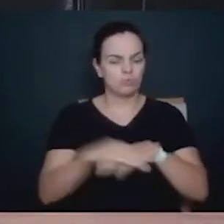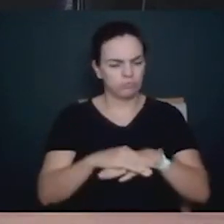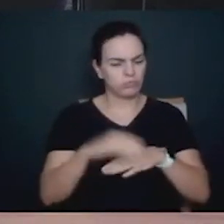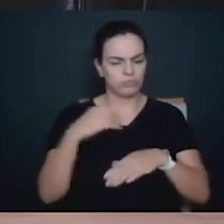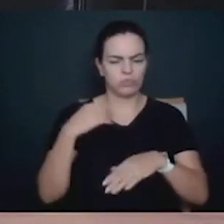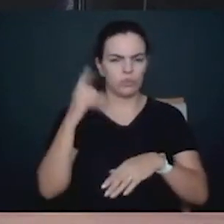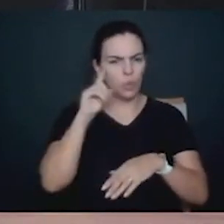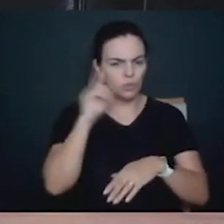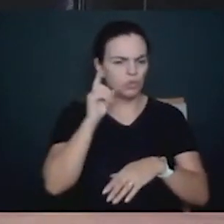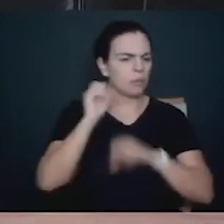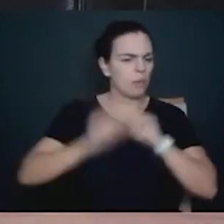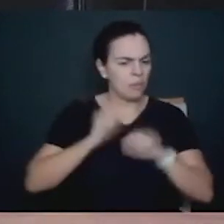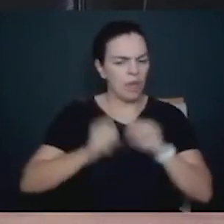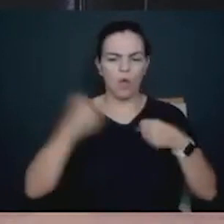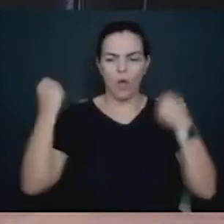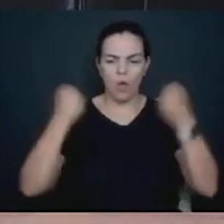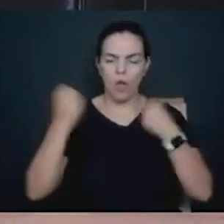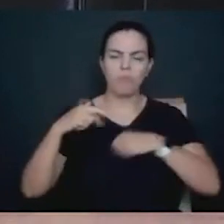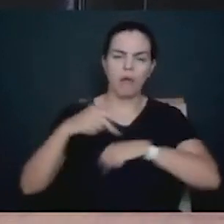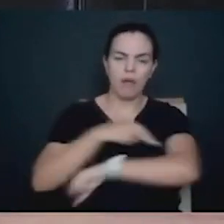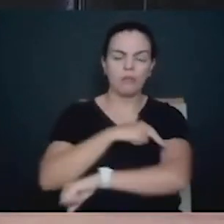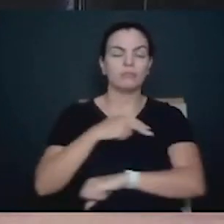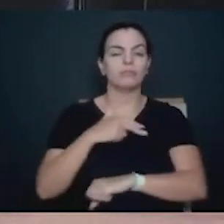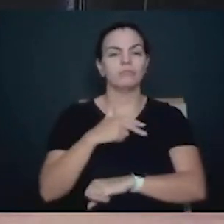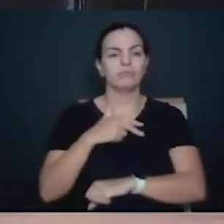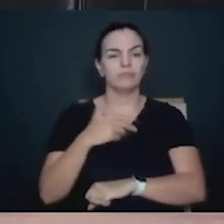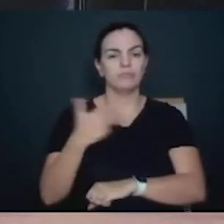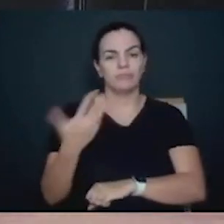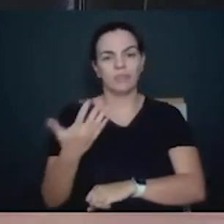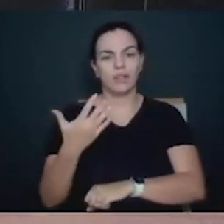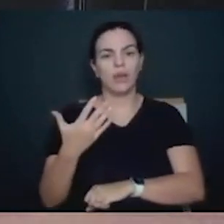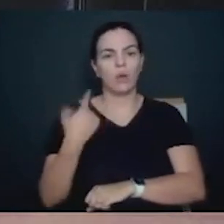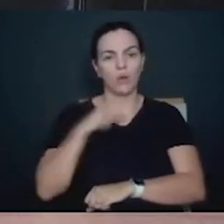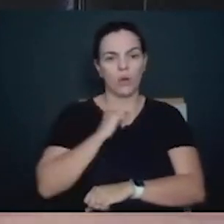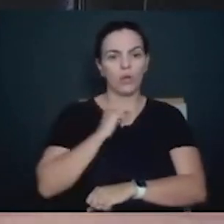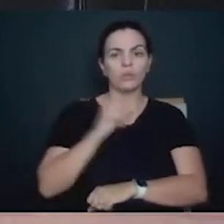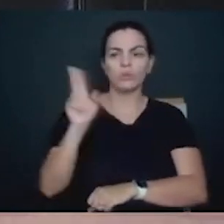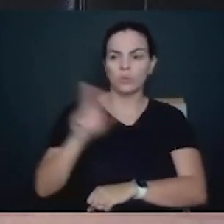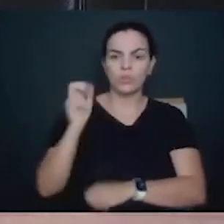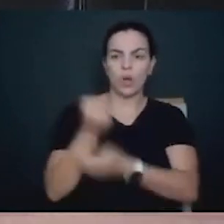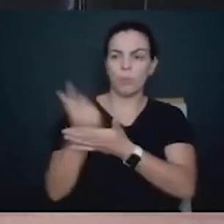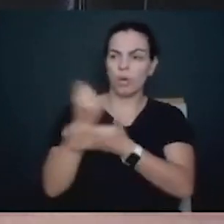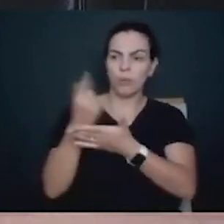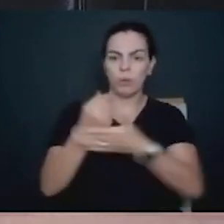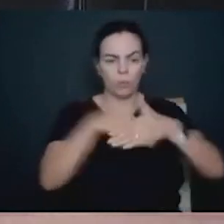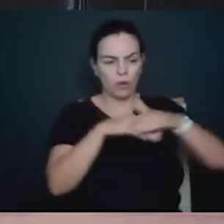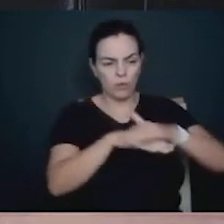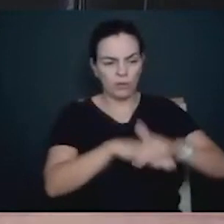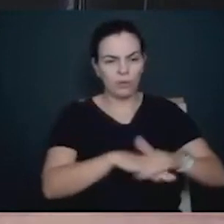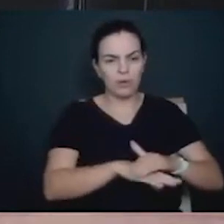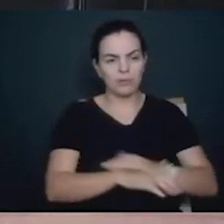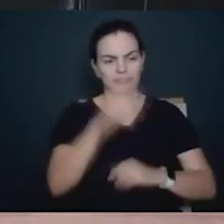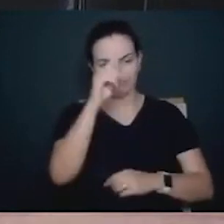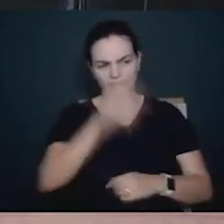dia, então a gente acaba acumulando muito material e de boa qualidade. Então, quando eu vi seu projeto, eu fiquei muito feliz